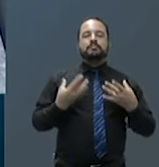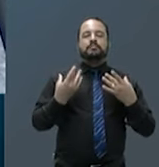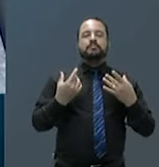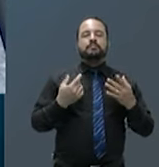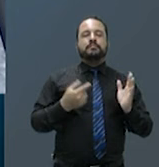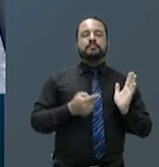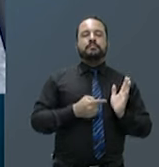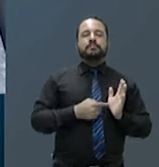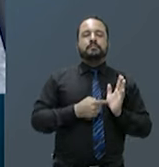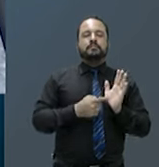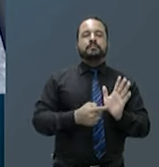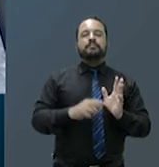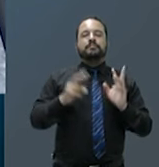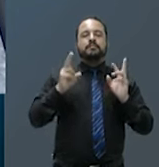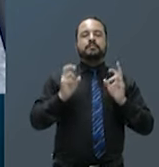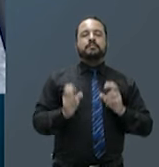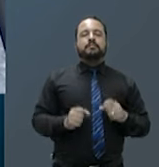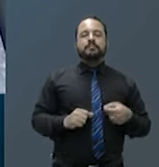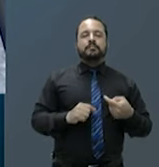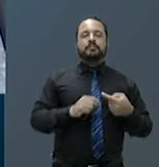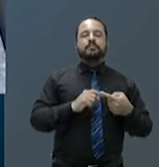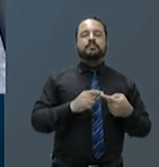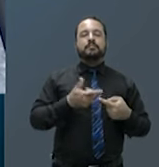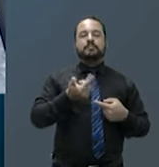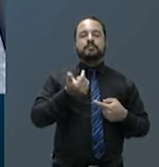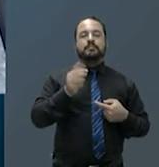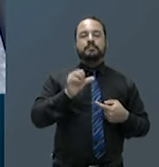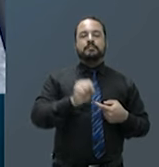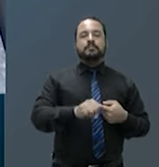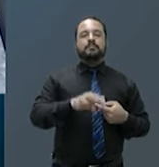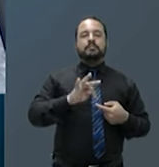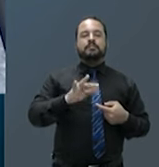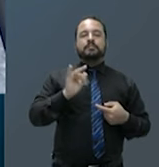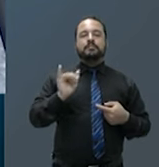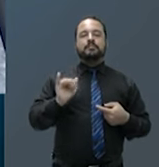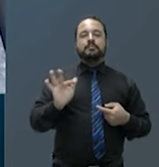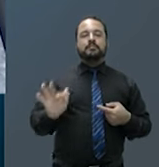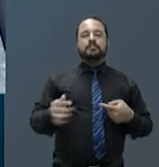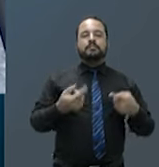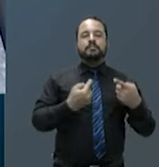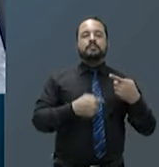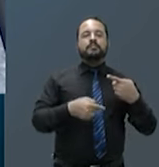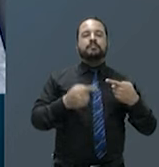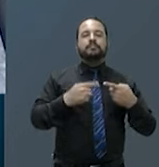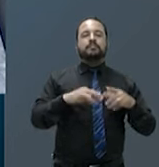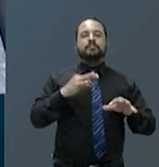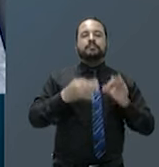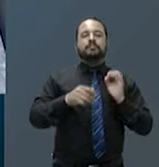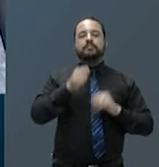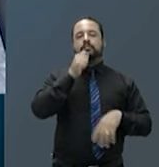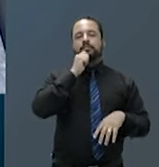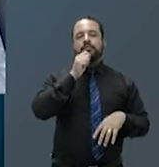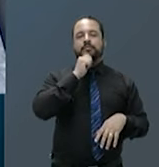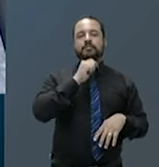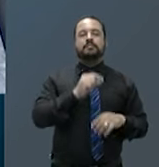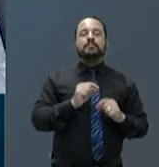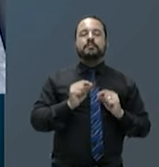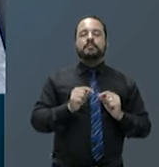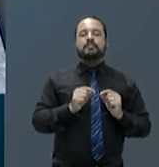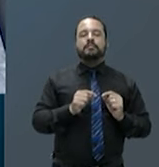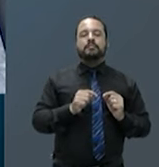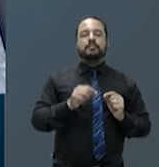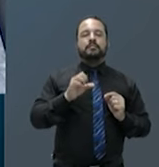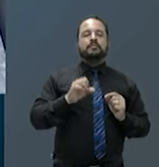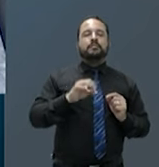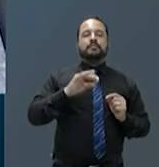tema 1232 do STF estava pendente de julgamento, Só resta, evidentemente, a hipótese do inciso